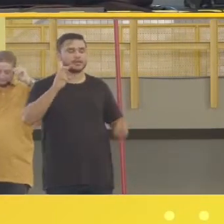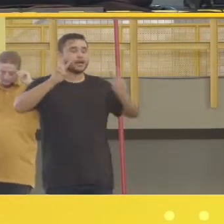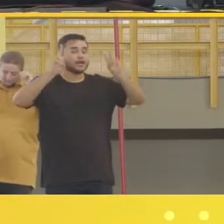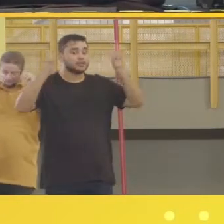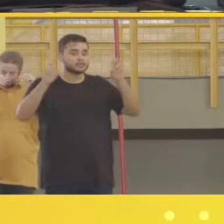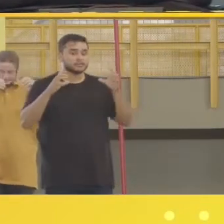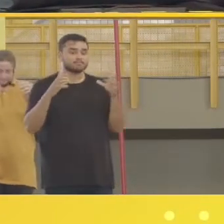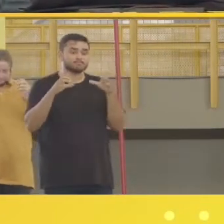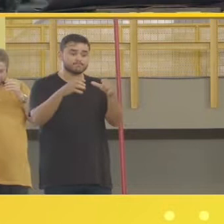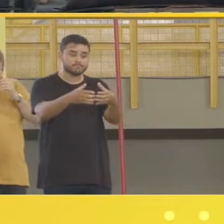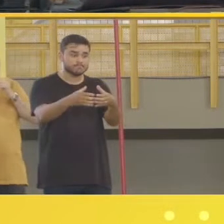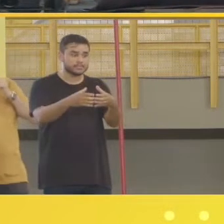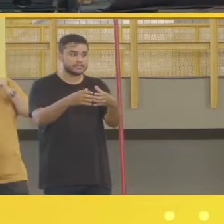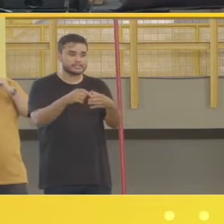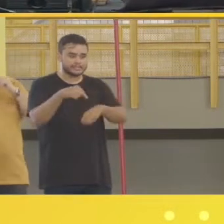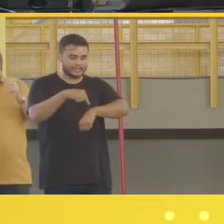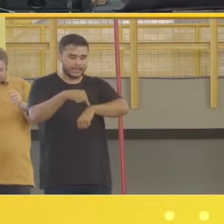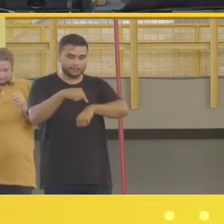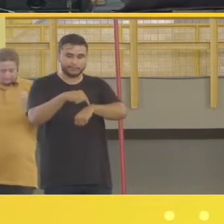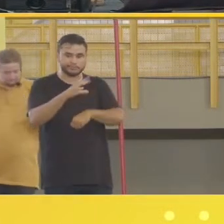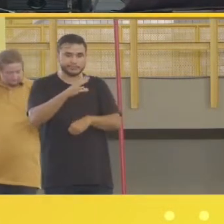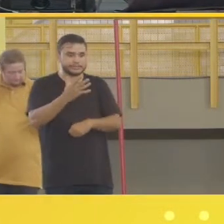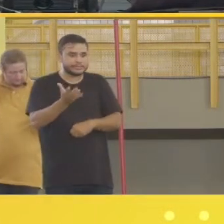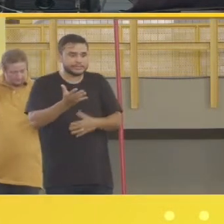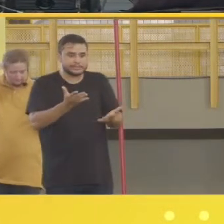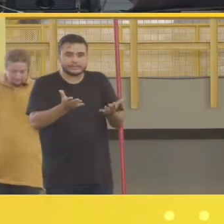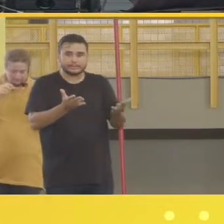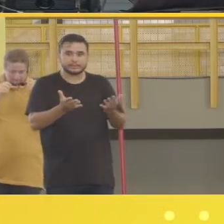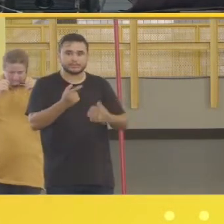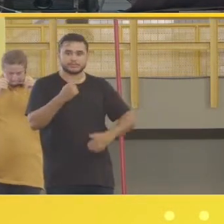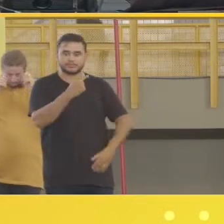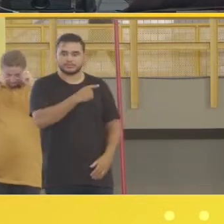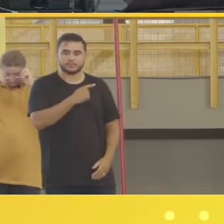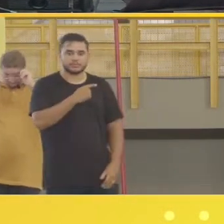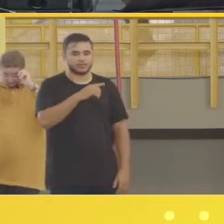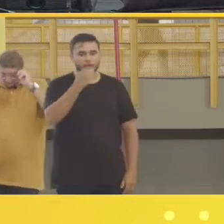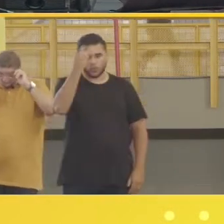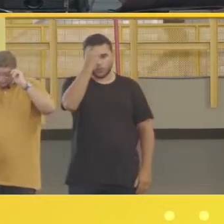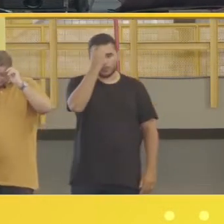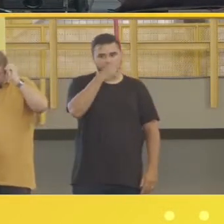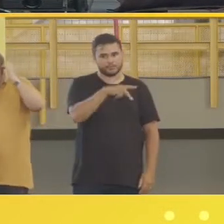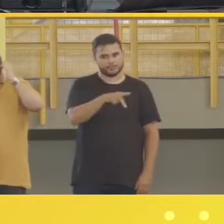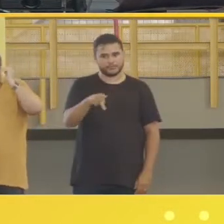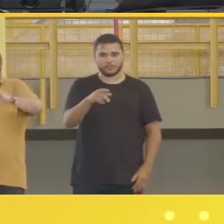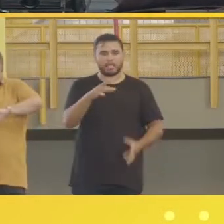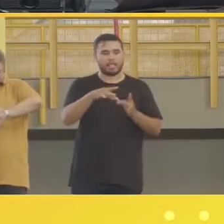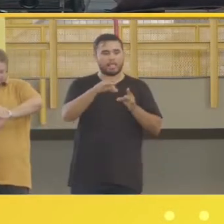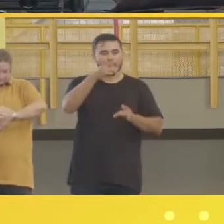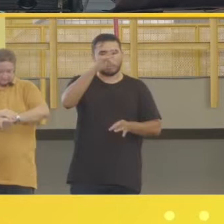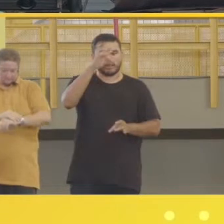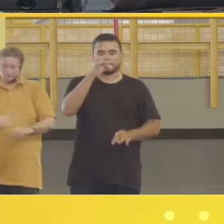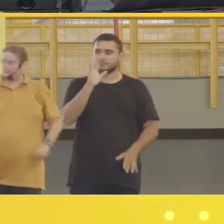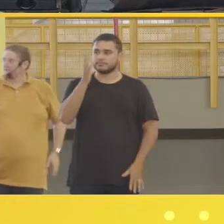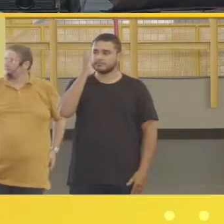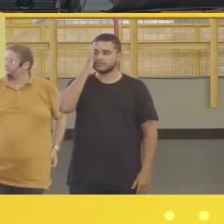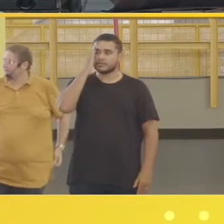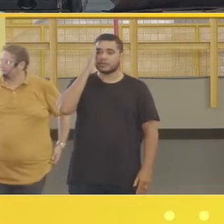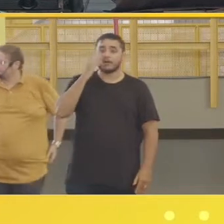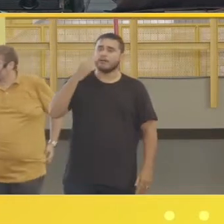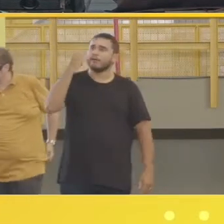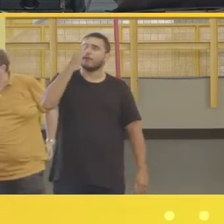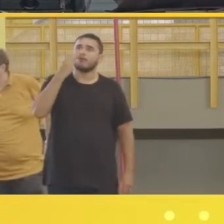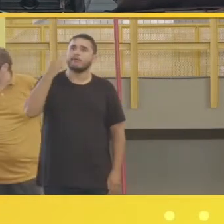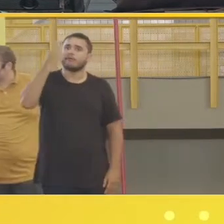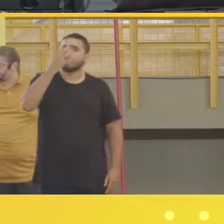com vocês em tão pouco tempo. Não porque o Tiago se estendeu, não por isso, tá? Mas é porque, na verdade, ainda que eu tivesse 3,